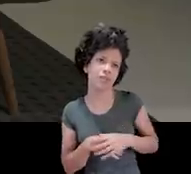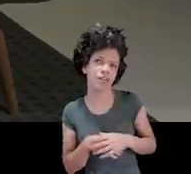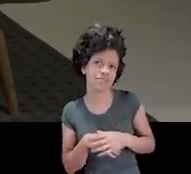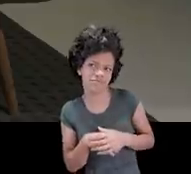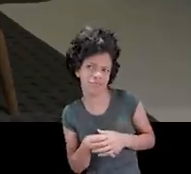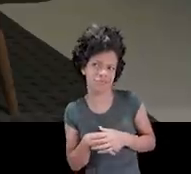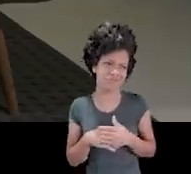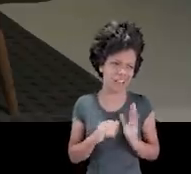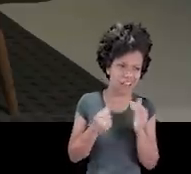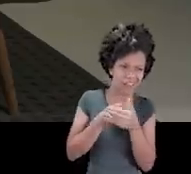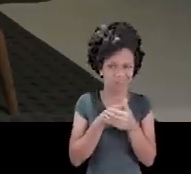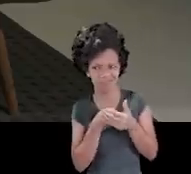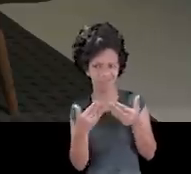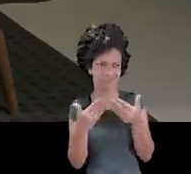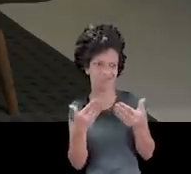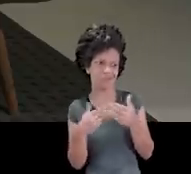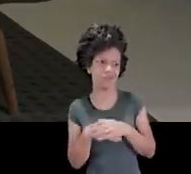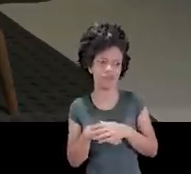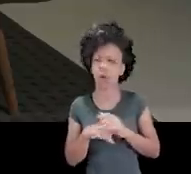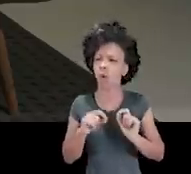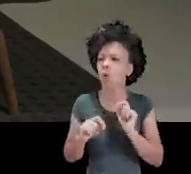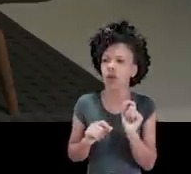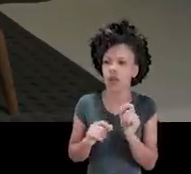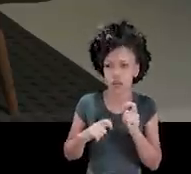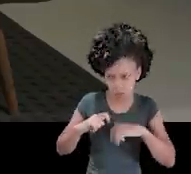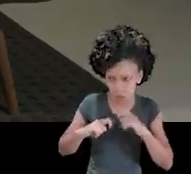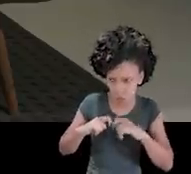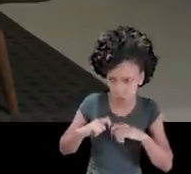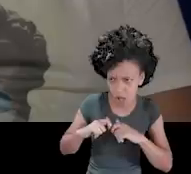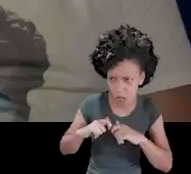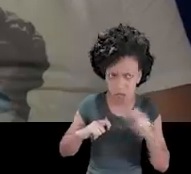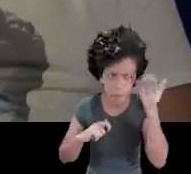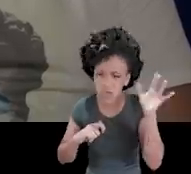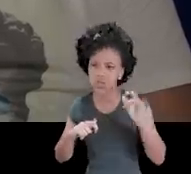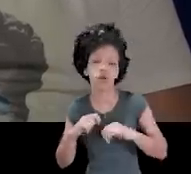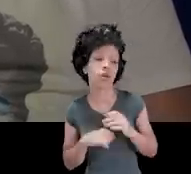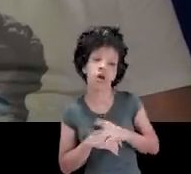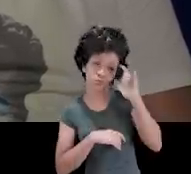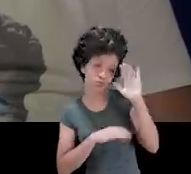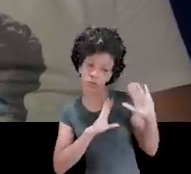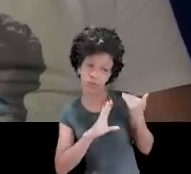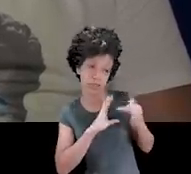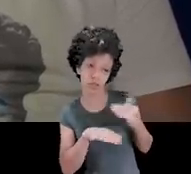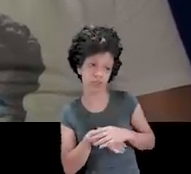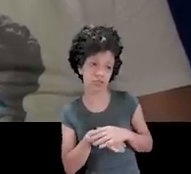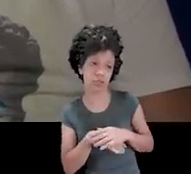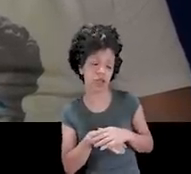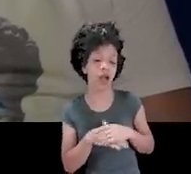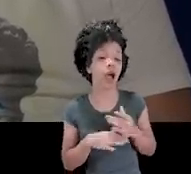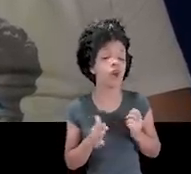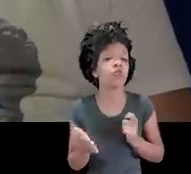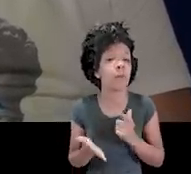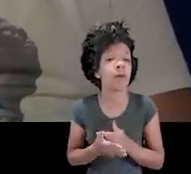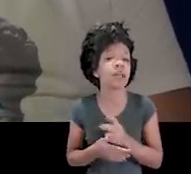fetichado o negócio, né? É mesmo? Fetichado na coisa sexual mesmo de... É, no Instagram o que eu mais recebo é mensagem desse tipo. Ai, eu te